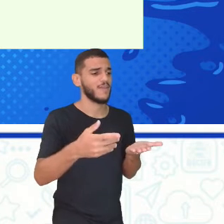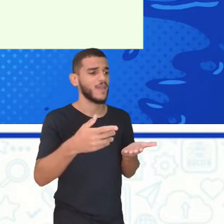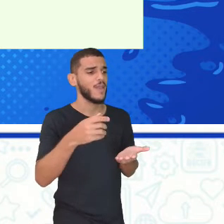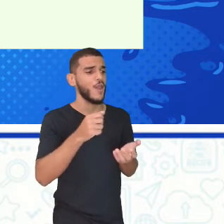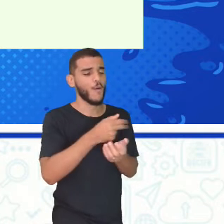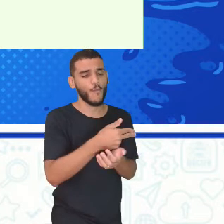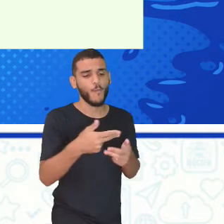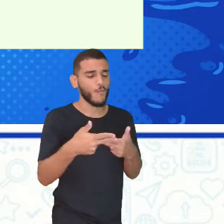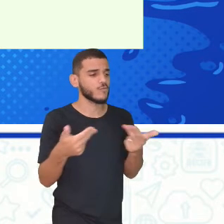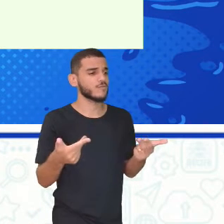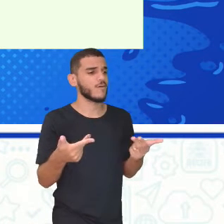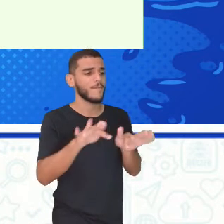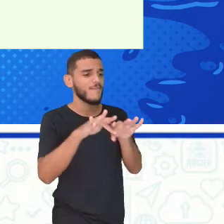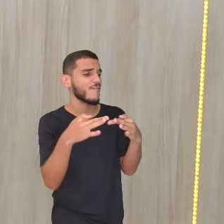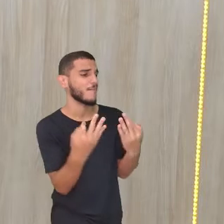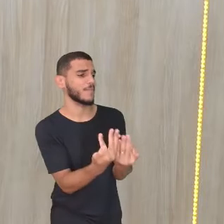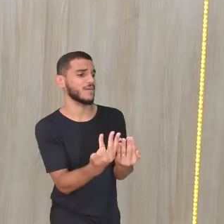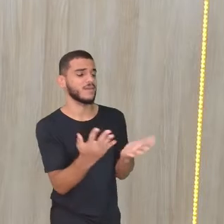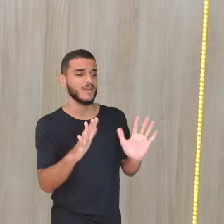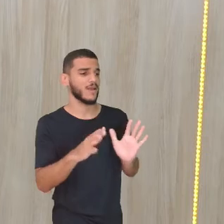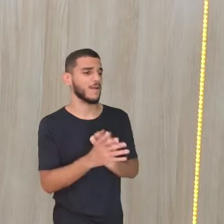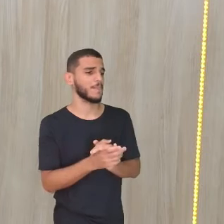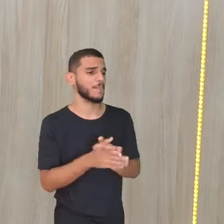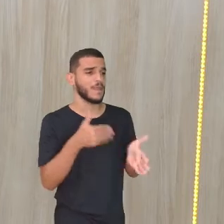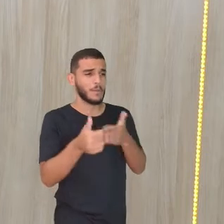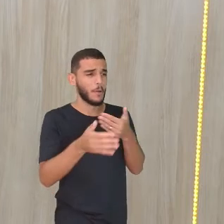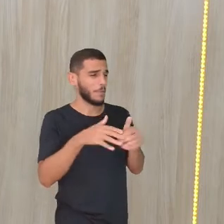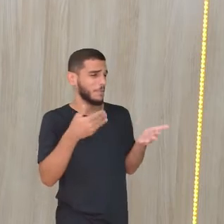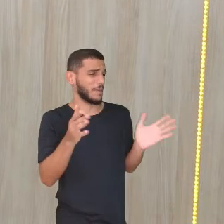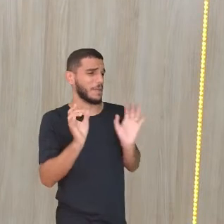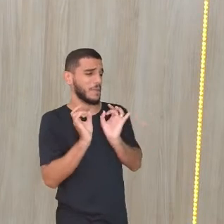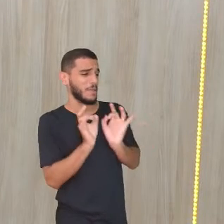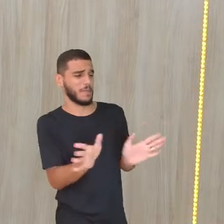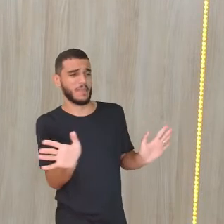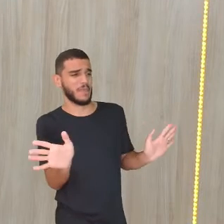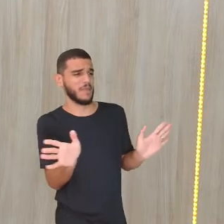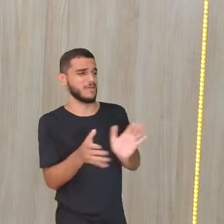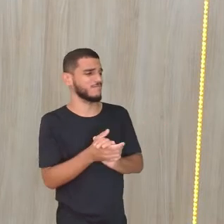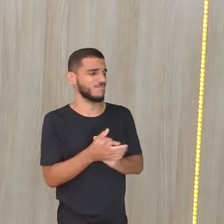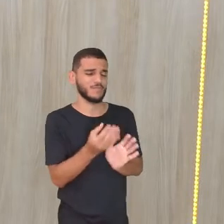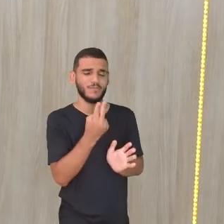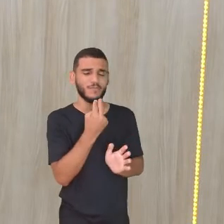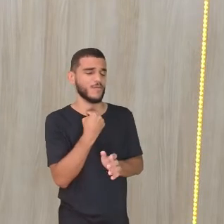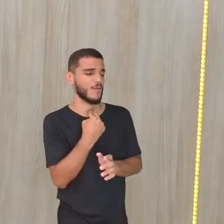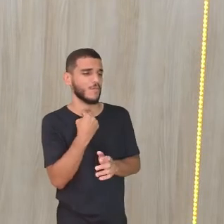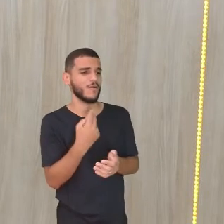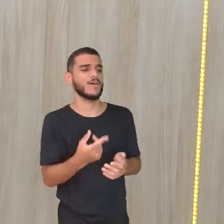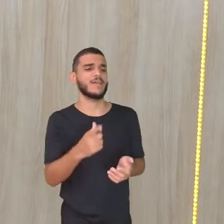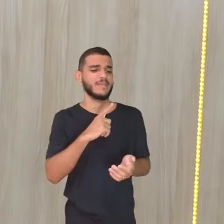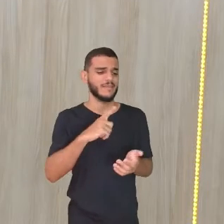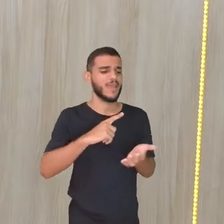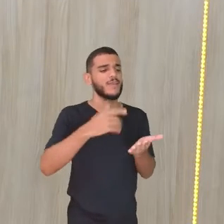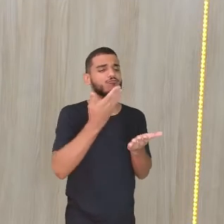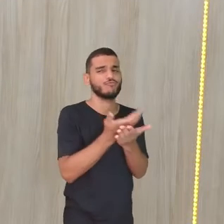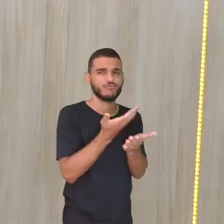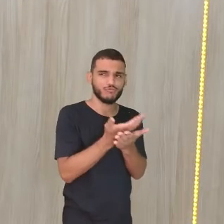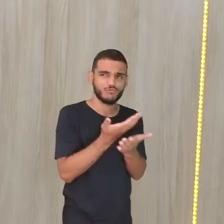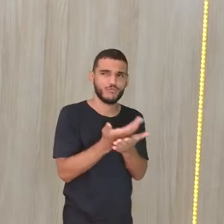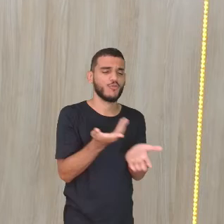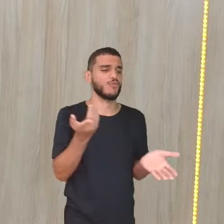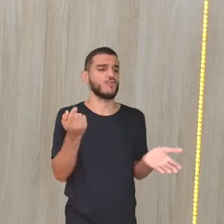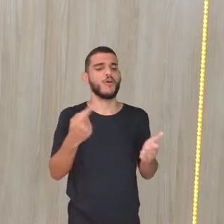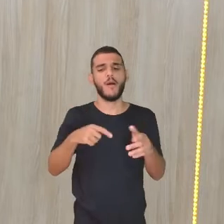adulto, não é? Seja qual for o público-alvo, de qualquer forma. Há todo um estudo, não é? Uma pesquisa